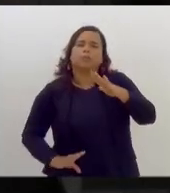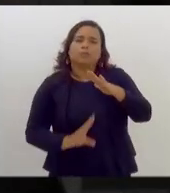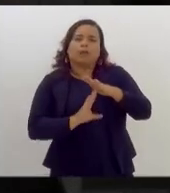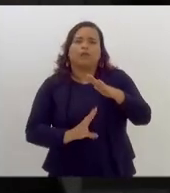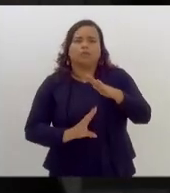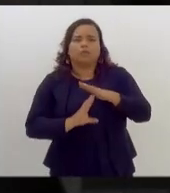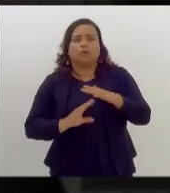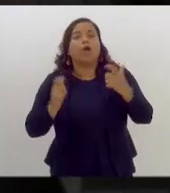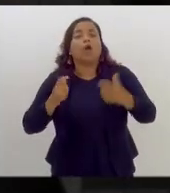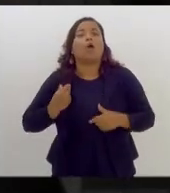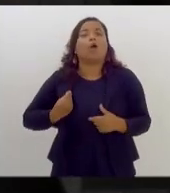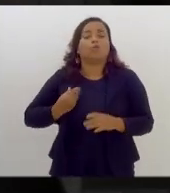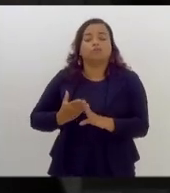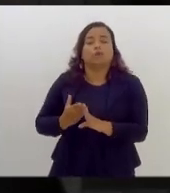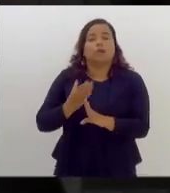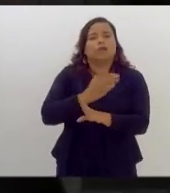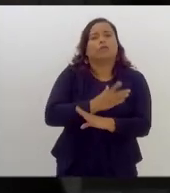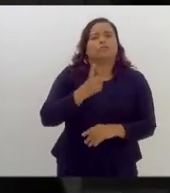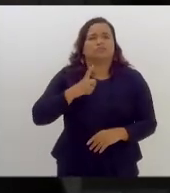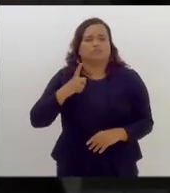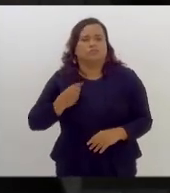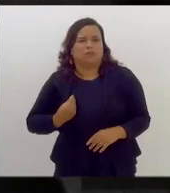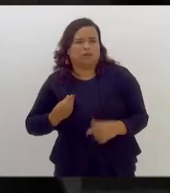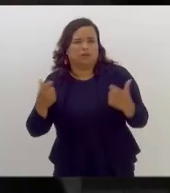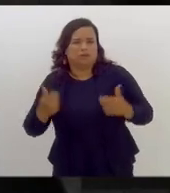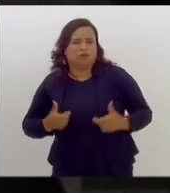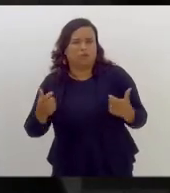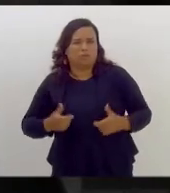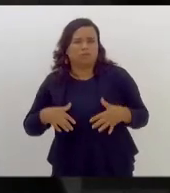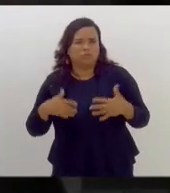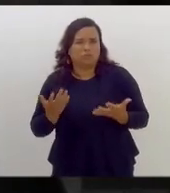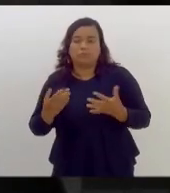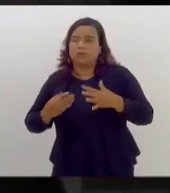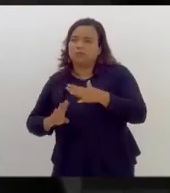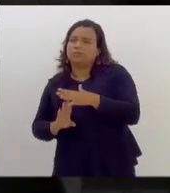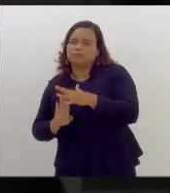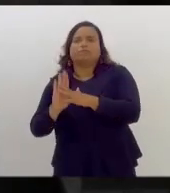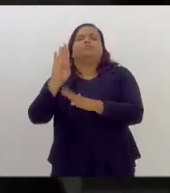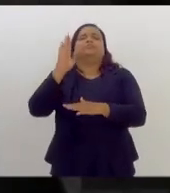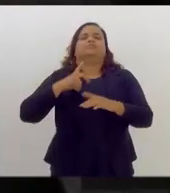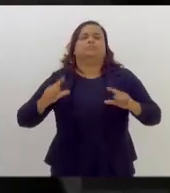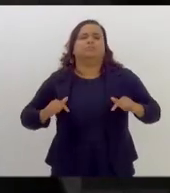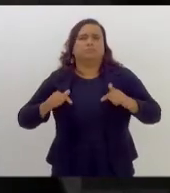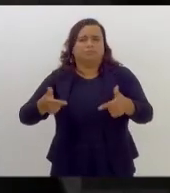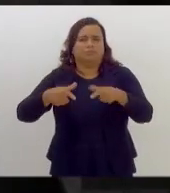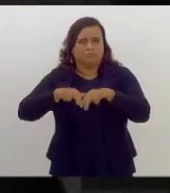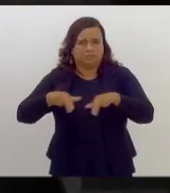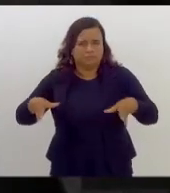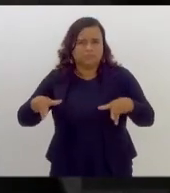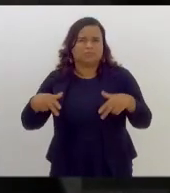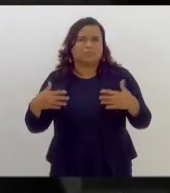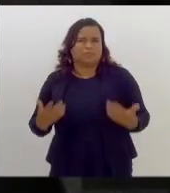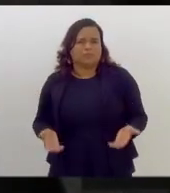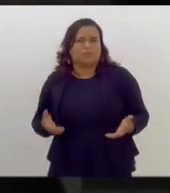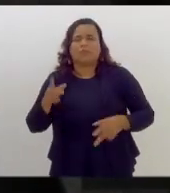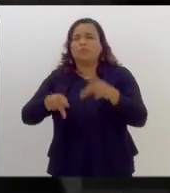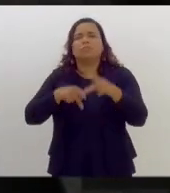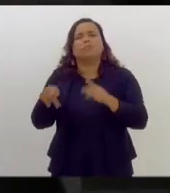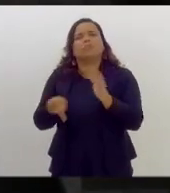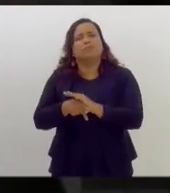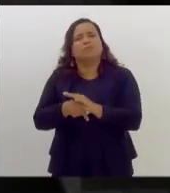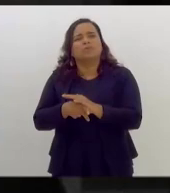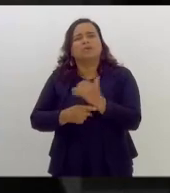Onde estavam esses senadores quando o teto de gastos era explodido com medidas populistas e eleitoreiras pelo próprio governo que eles